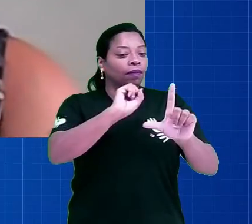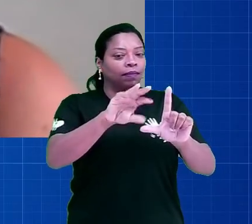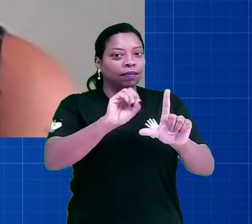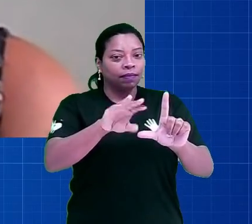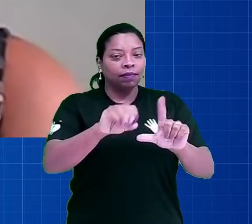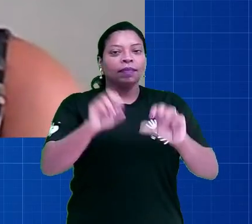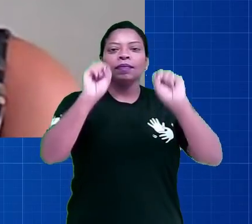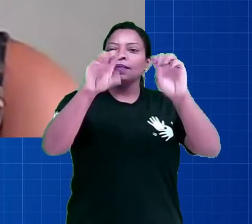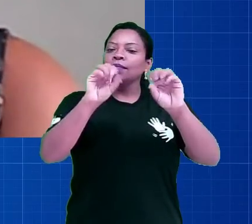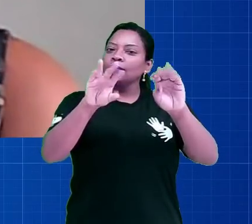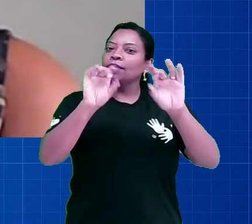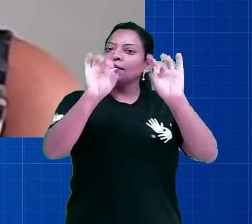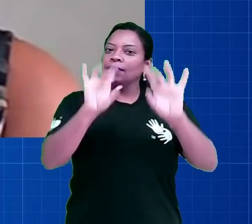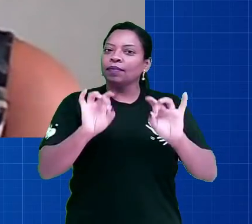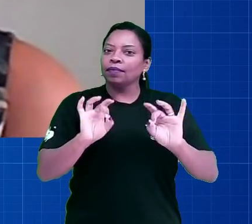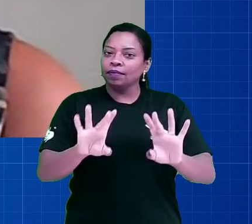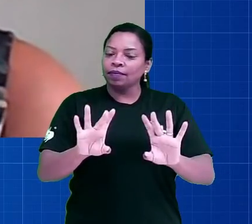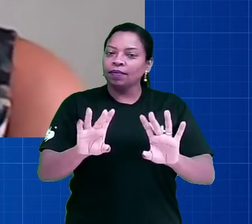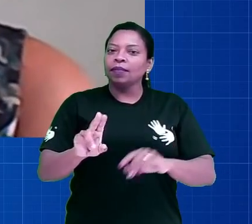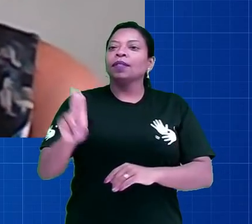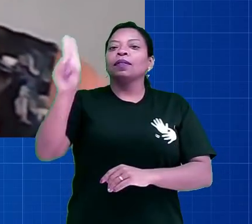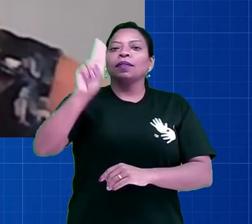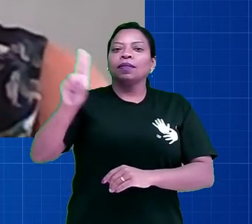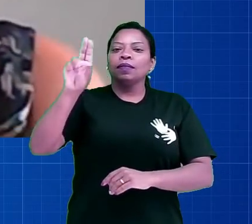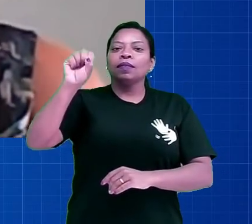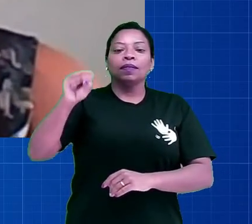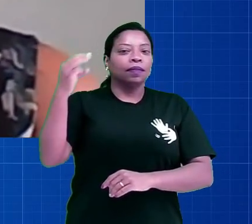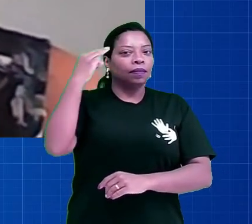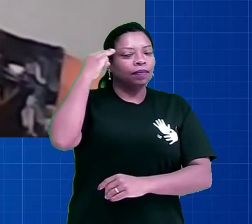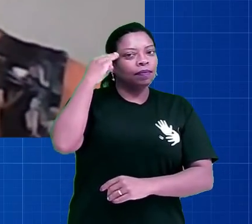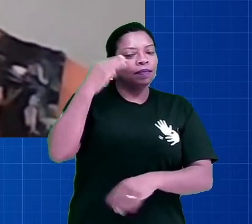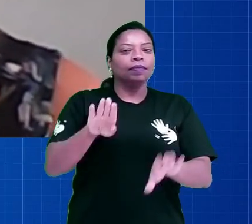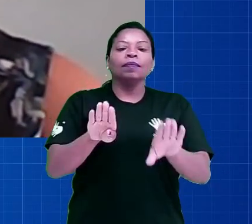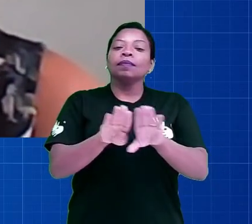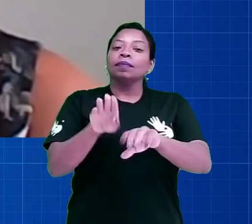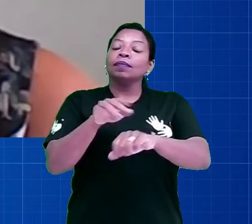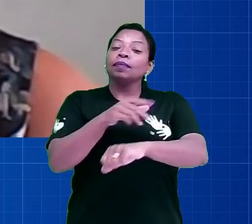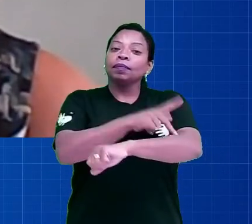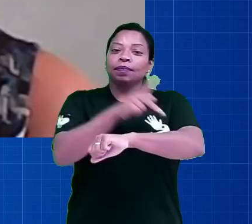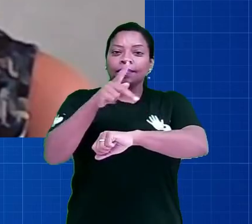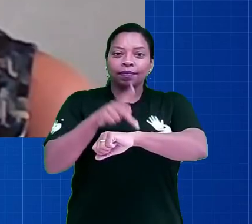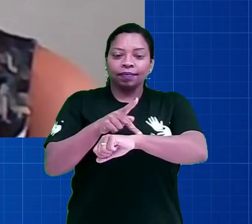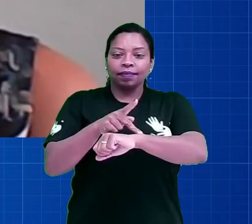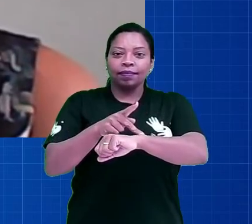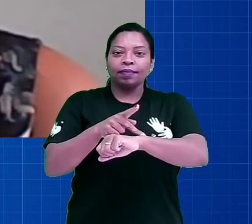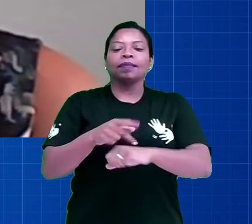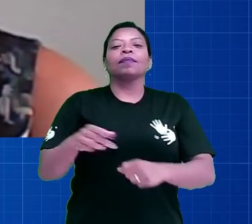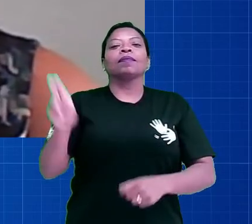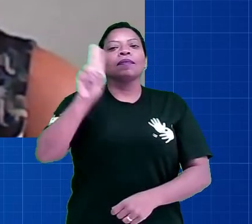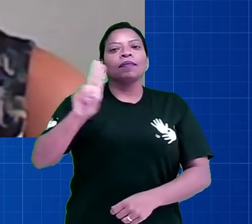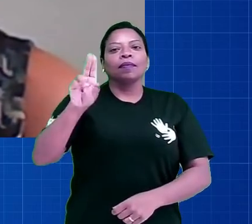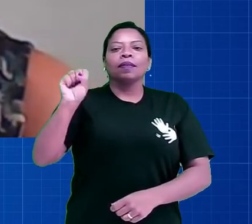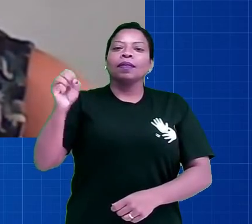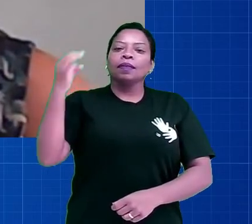Educação Especial pela UFSM e em Pedagogia pela FIC Santa Maria, Rio Grande do Sul. Mestrado